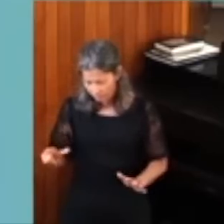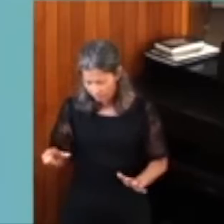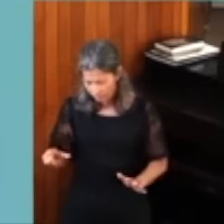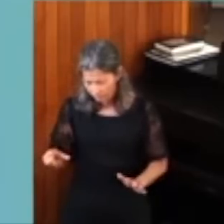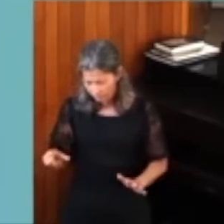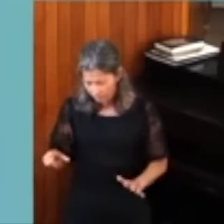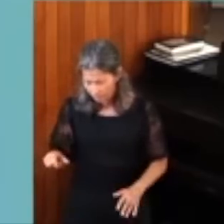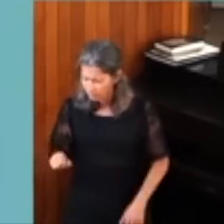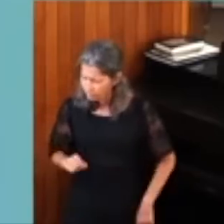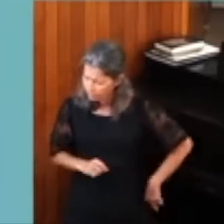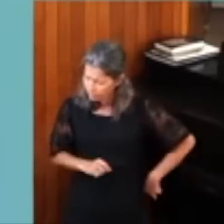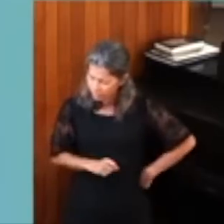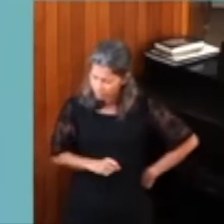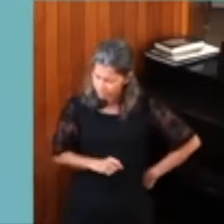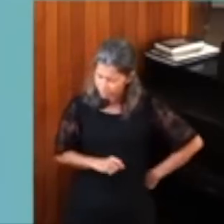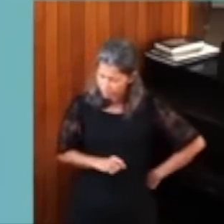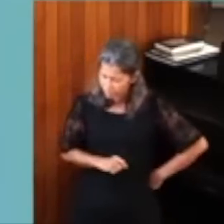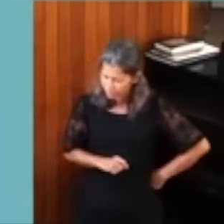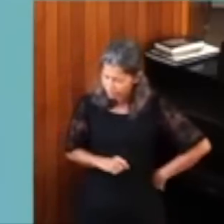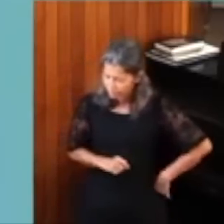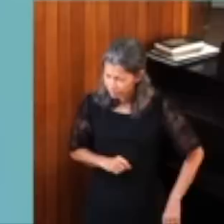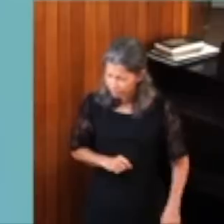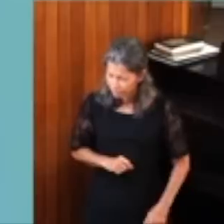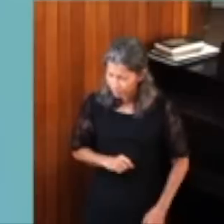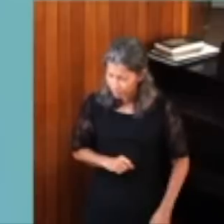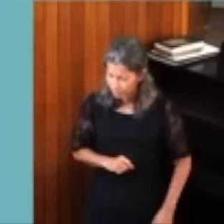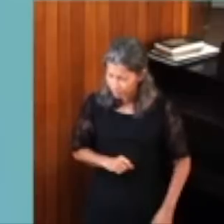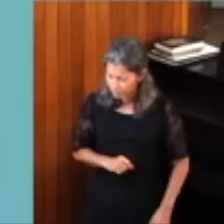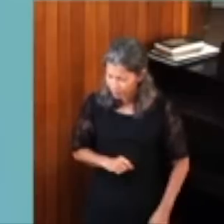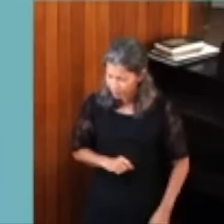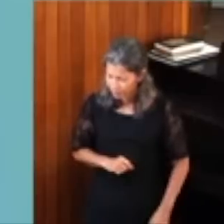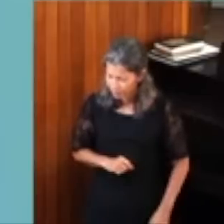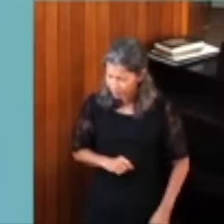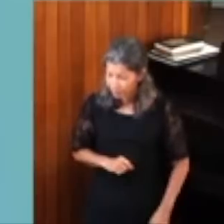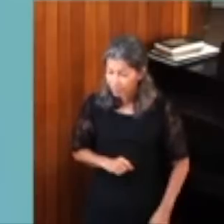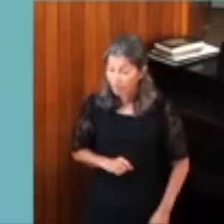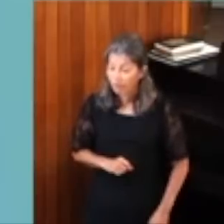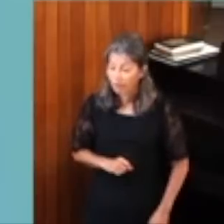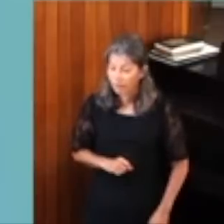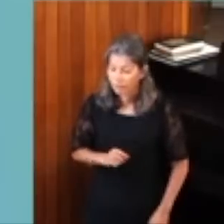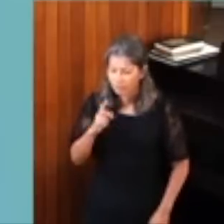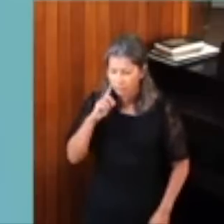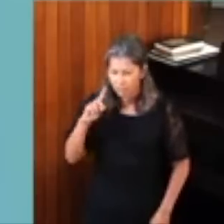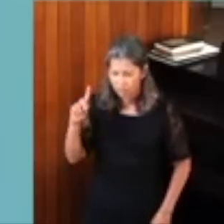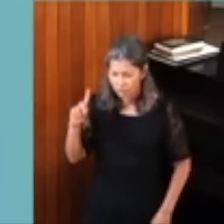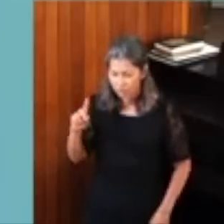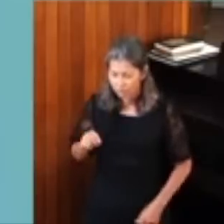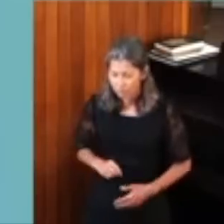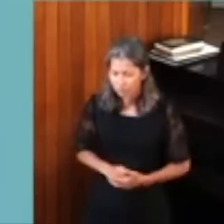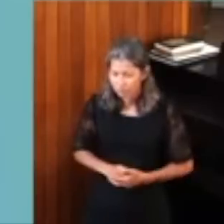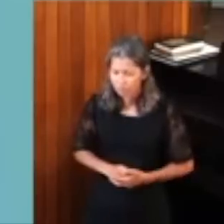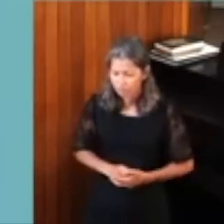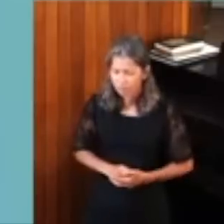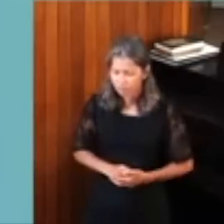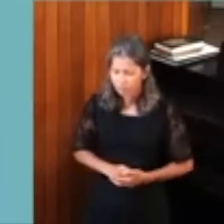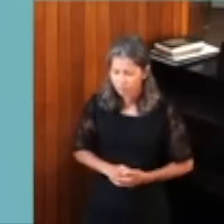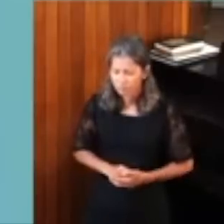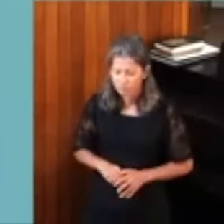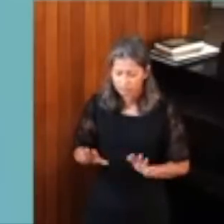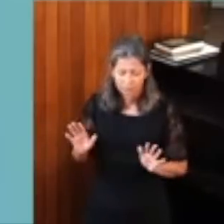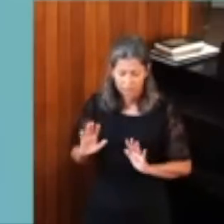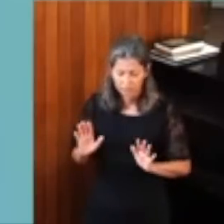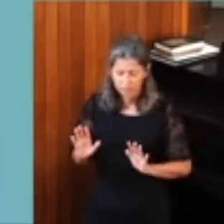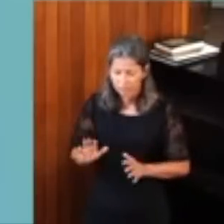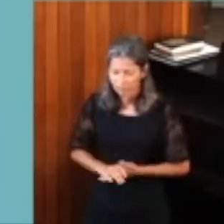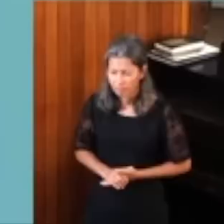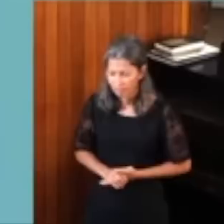nós, também sejamos muito abençoados agora. Vi outro anjo forte, descendo do céu envolto em nuvem, com um arco-íris por